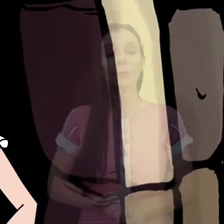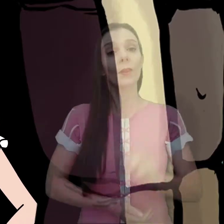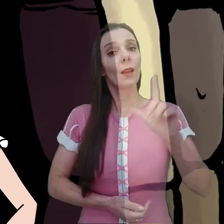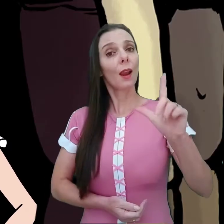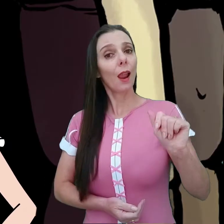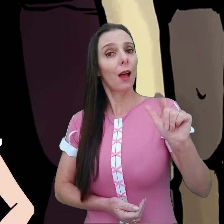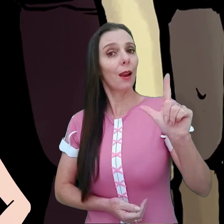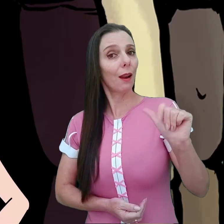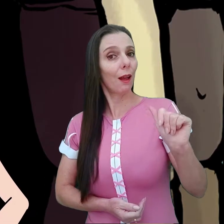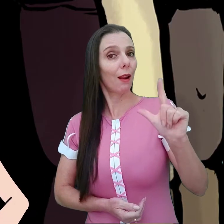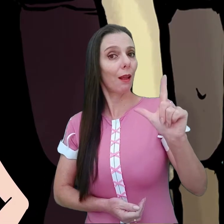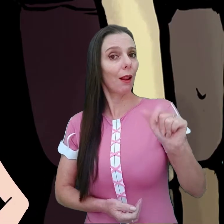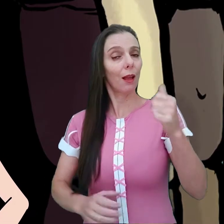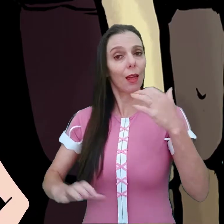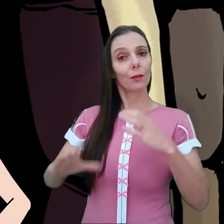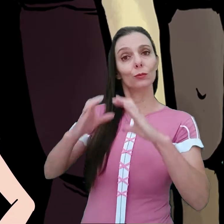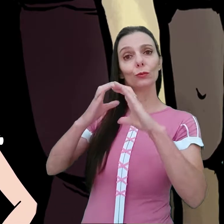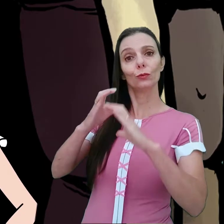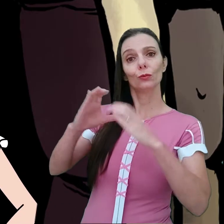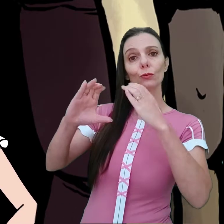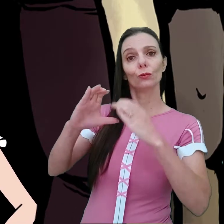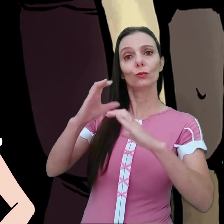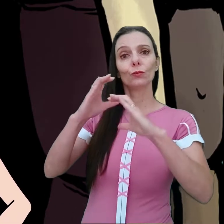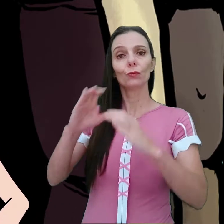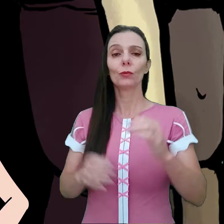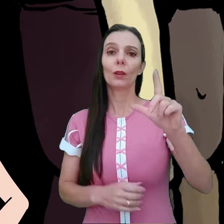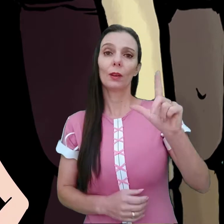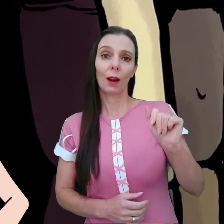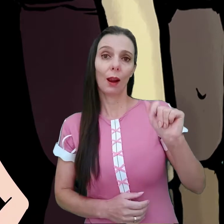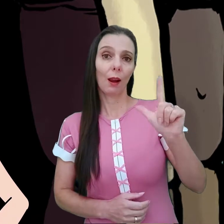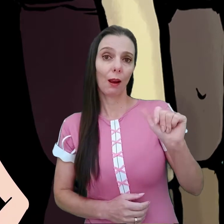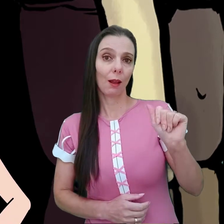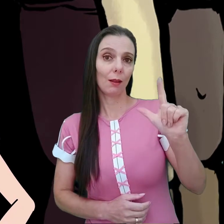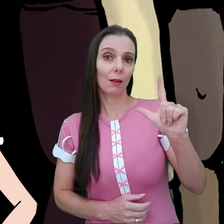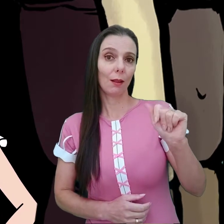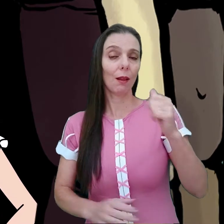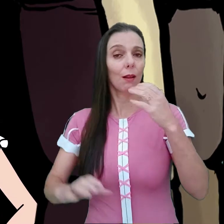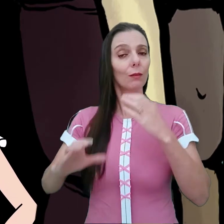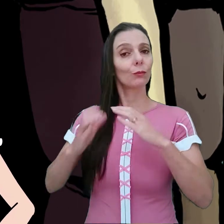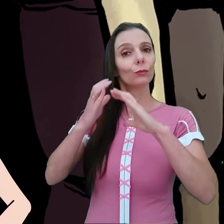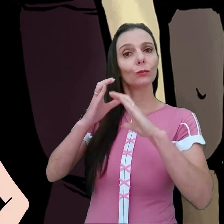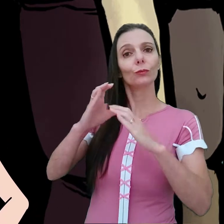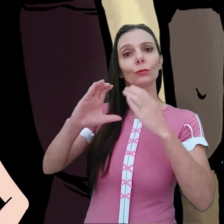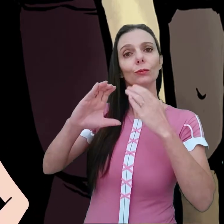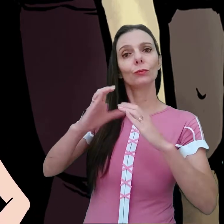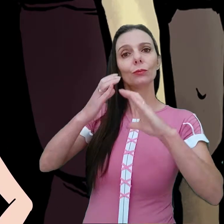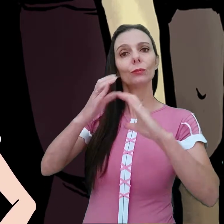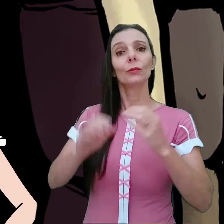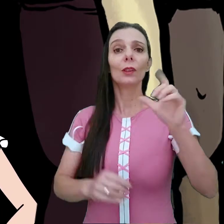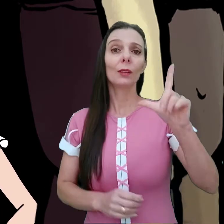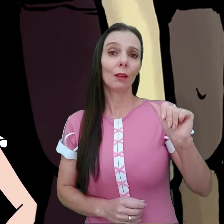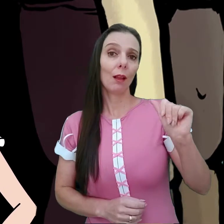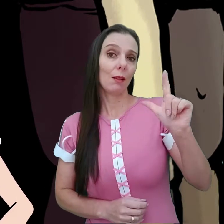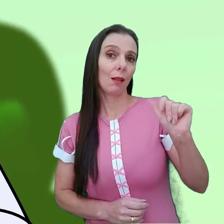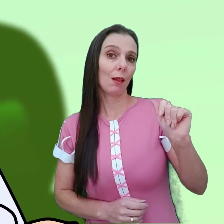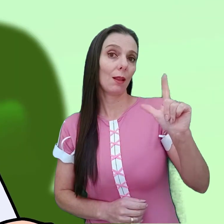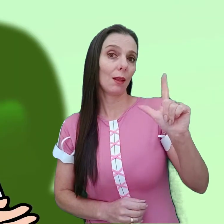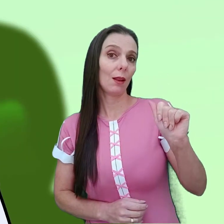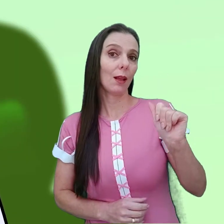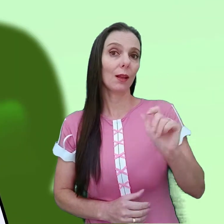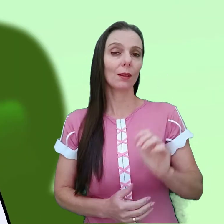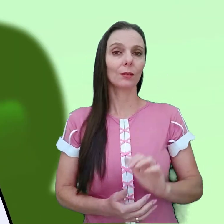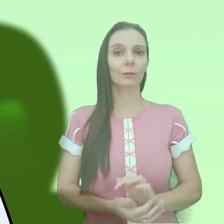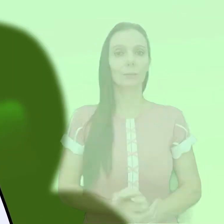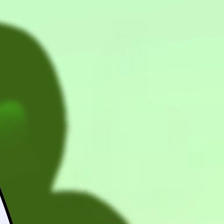la la la la, la la la la la, la la la la la la, la la la